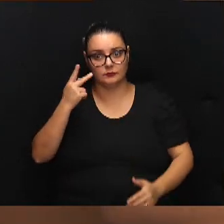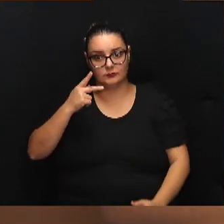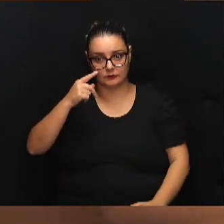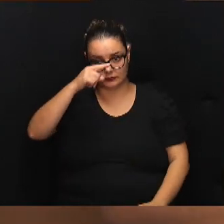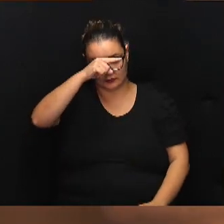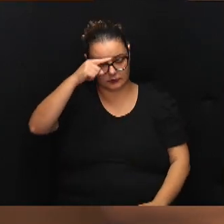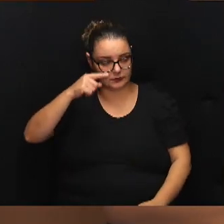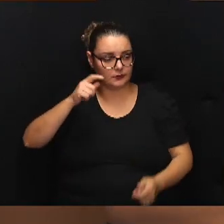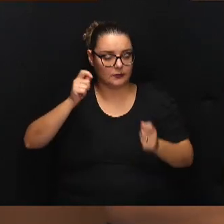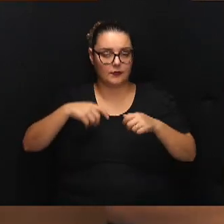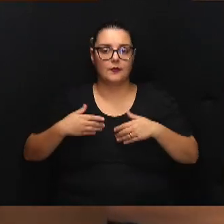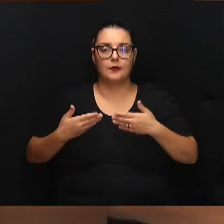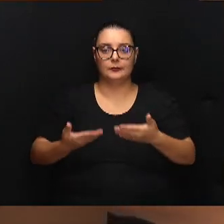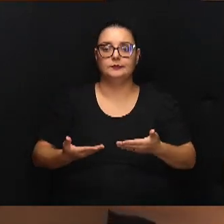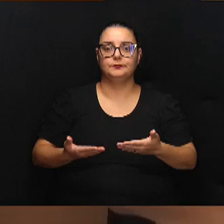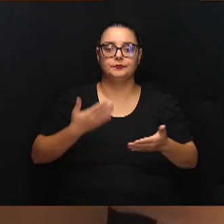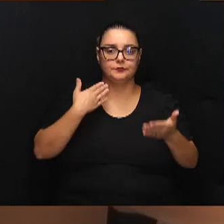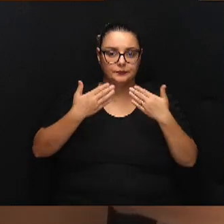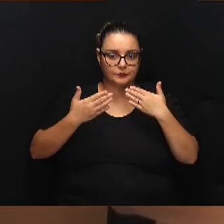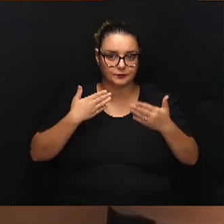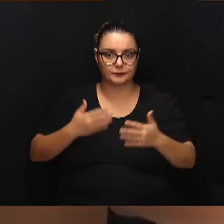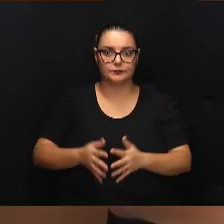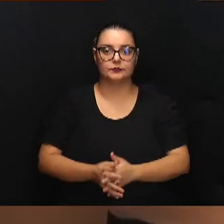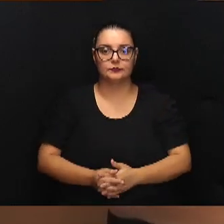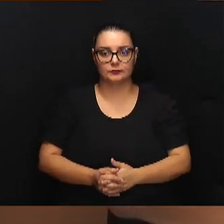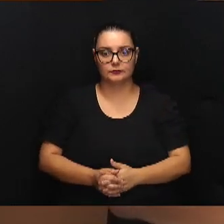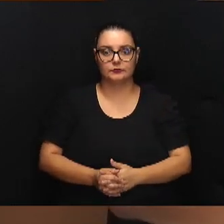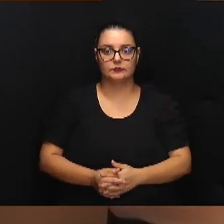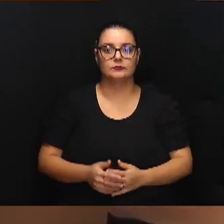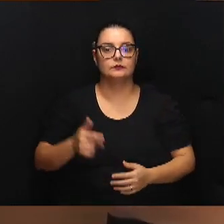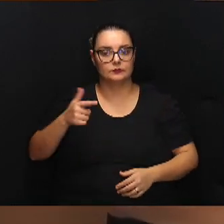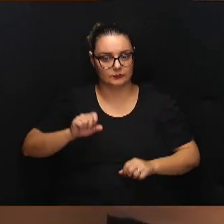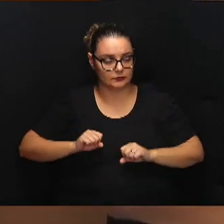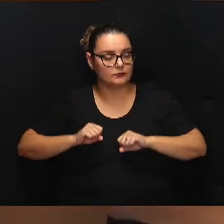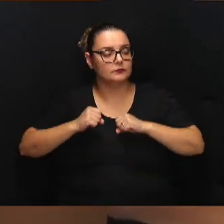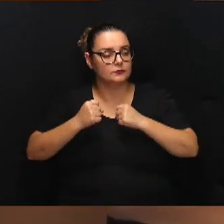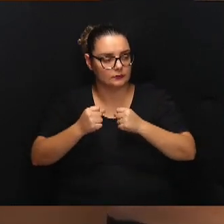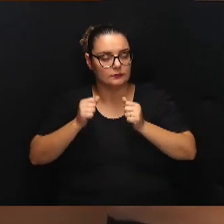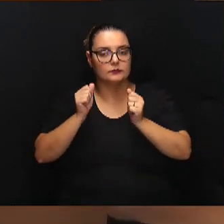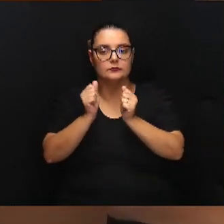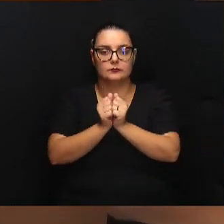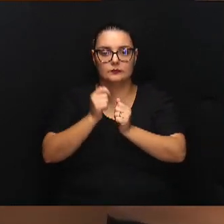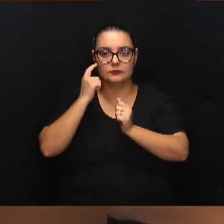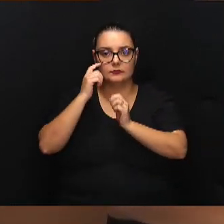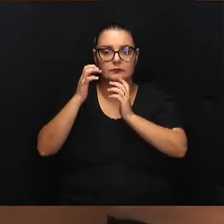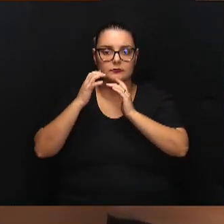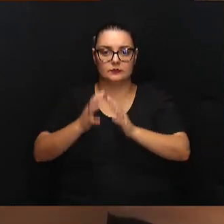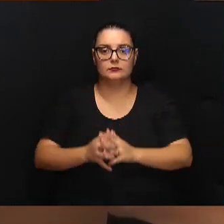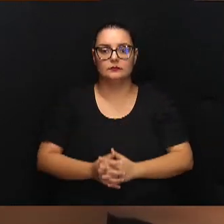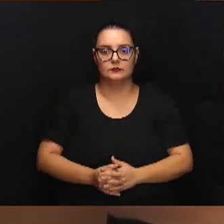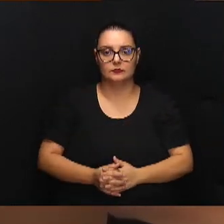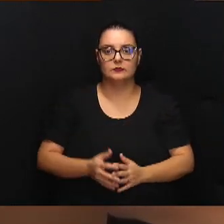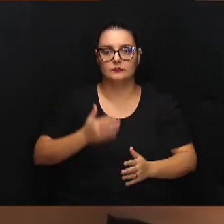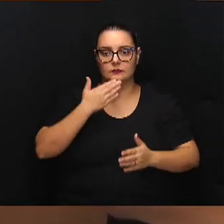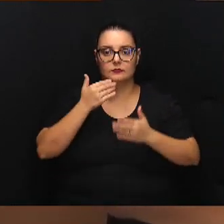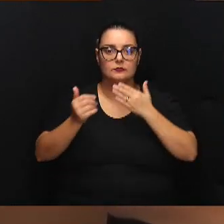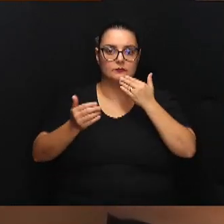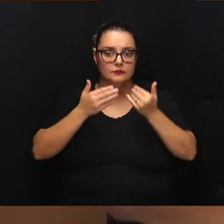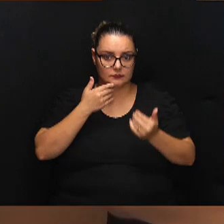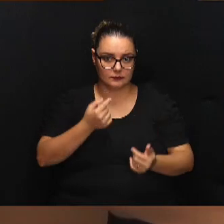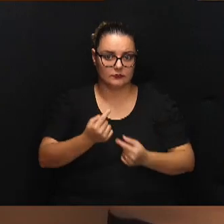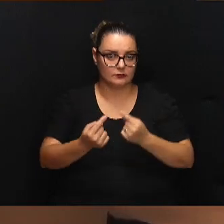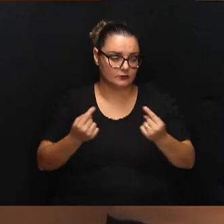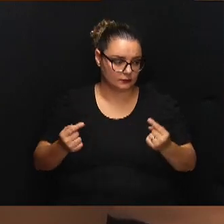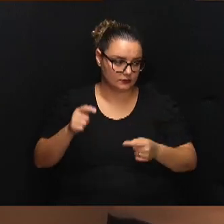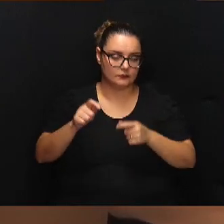pela possibilidade dessa conversa, e a gente segue juntos para pensar em melhorias aí para cada